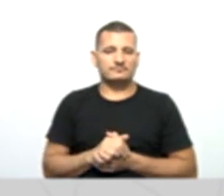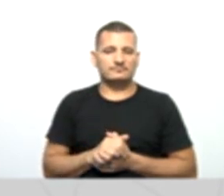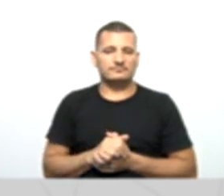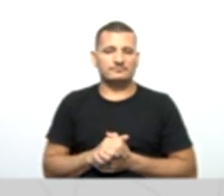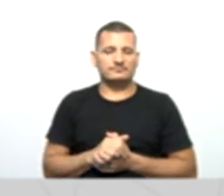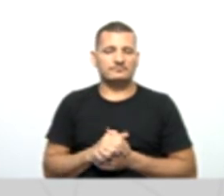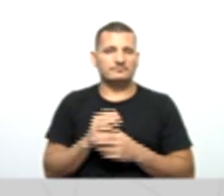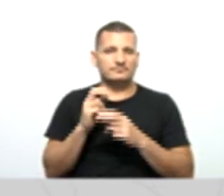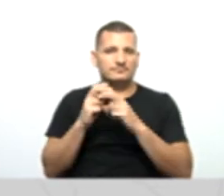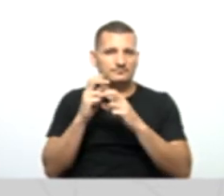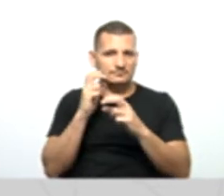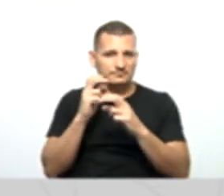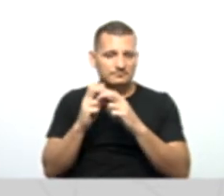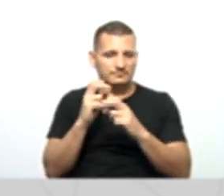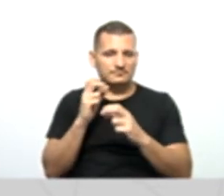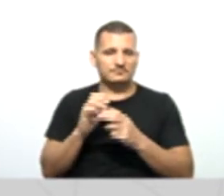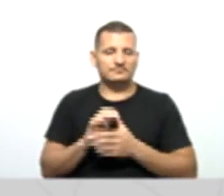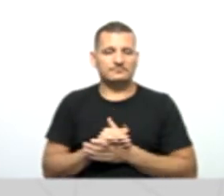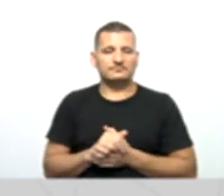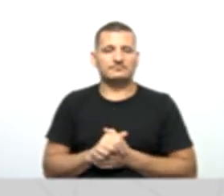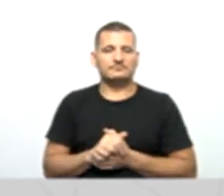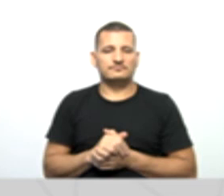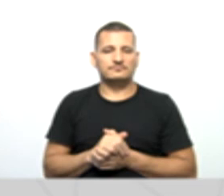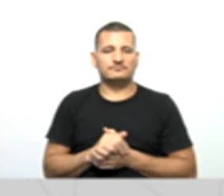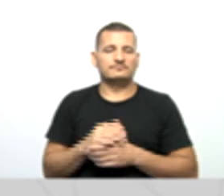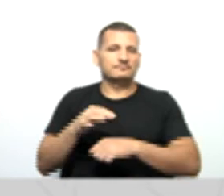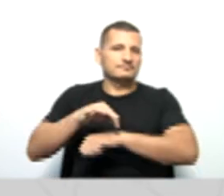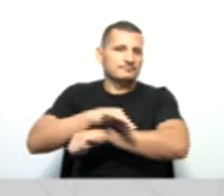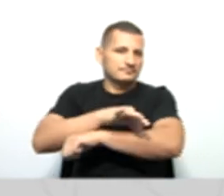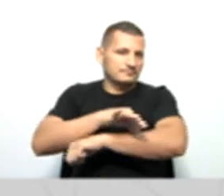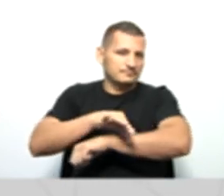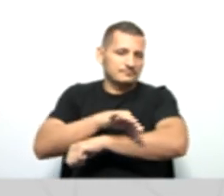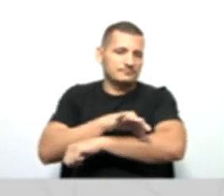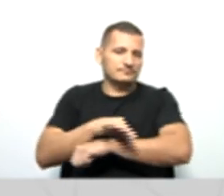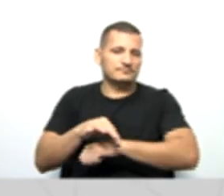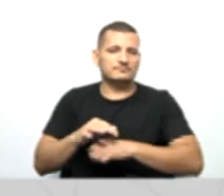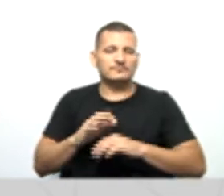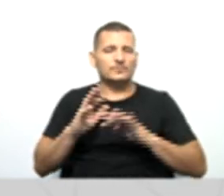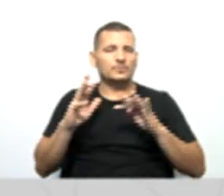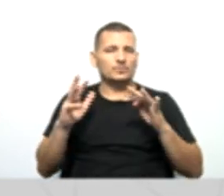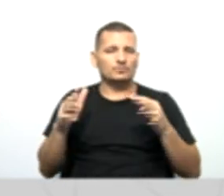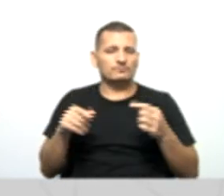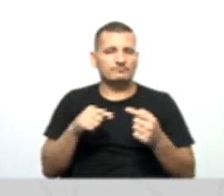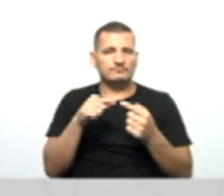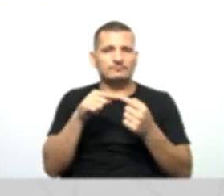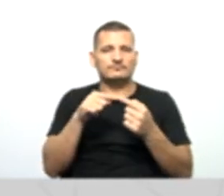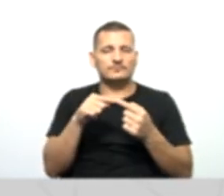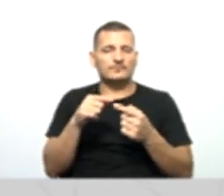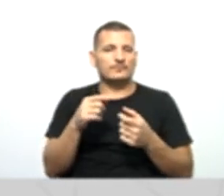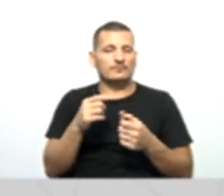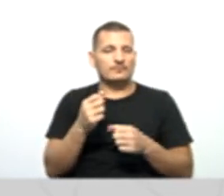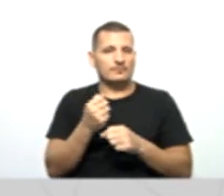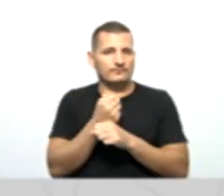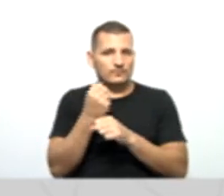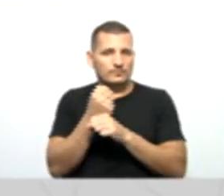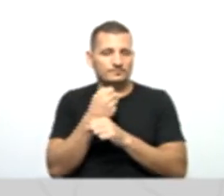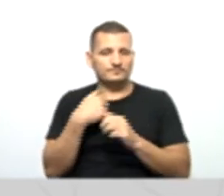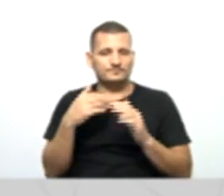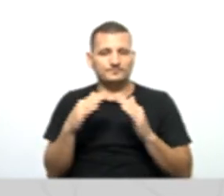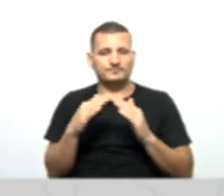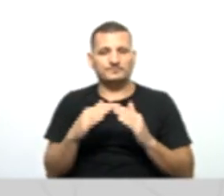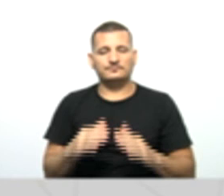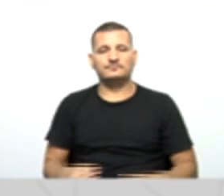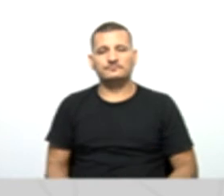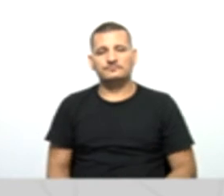de engenharia mesmo, a parte arquitetônica, enfim, tudo que se refere à reforma da minha casa. Depois que eu